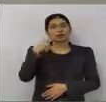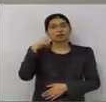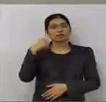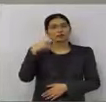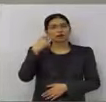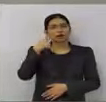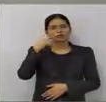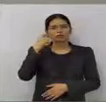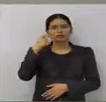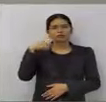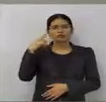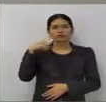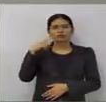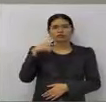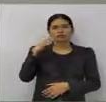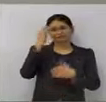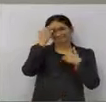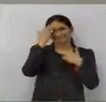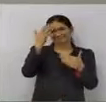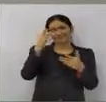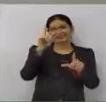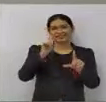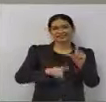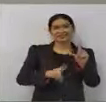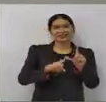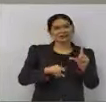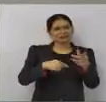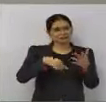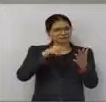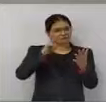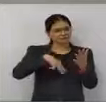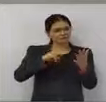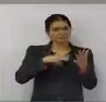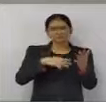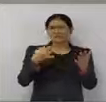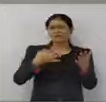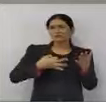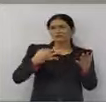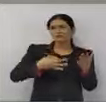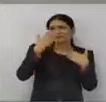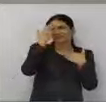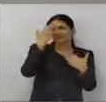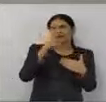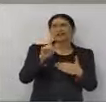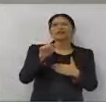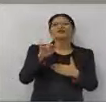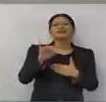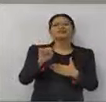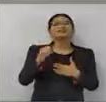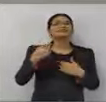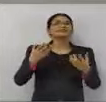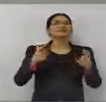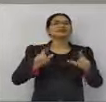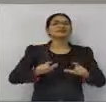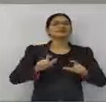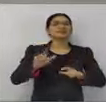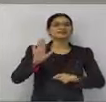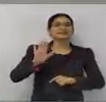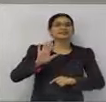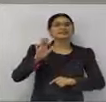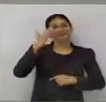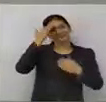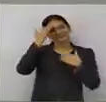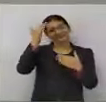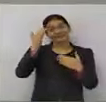muito obrigado pela tua letra, tá? Tá dando para entender muito bem. Cadê o Luiz Fernando? Dá um tchauzinho para mim. Obrigado. Olha,